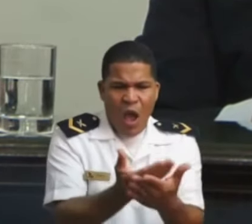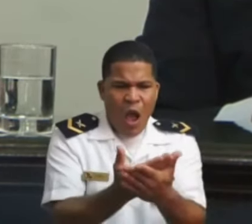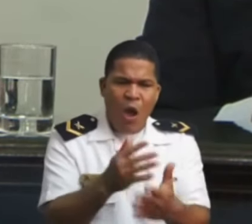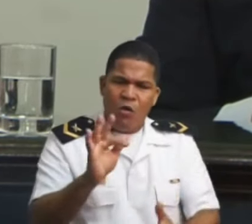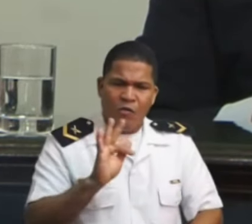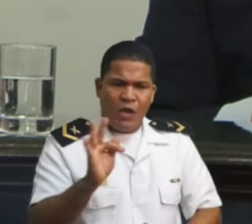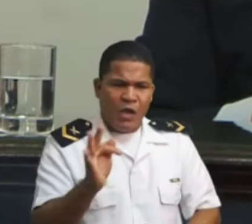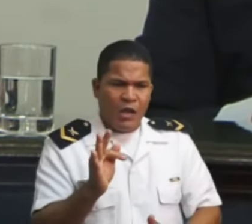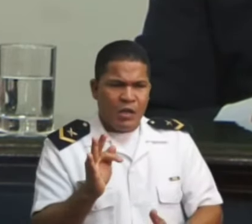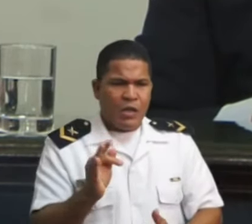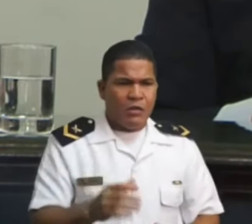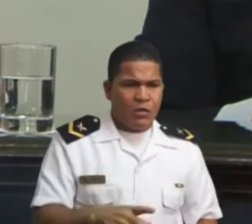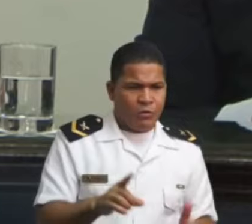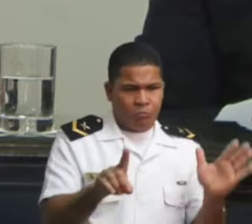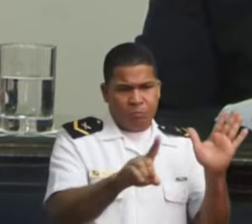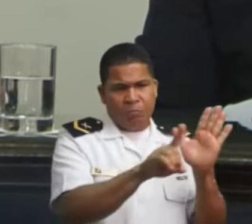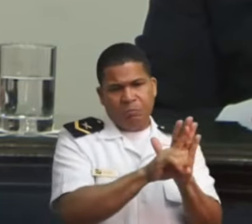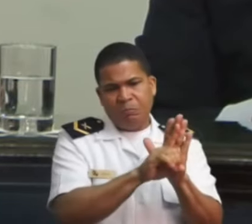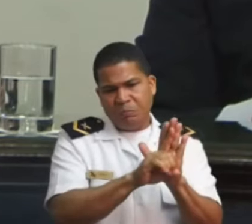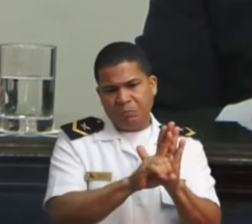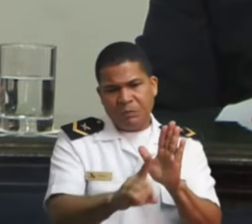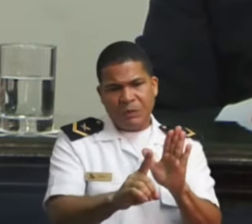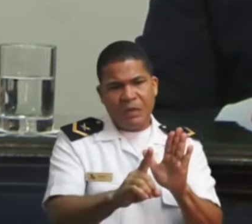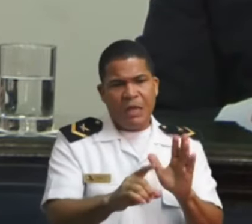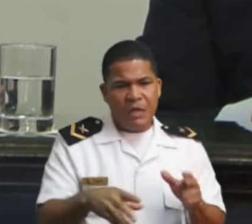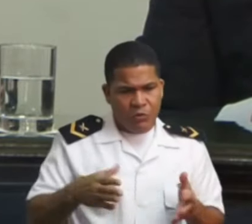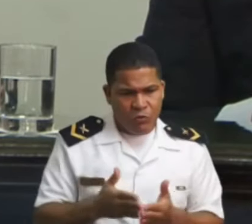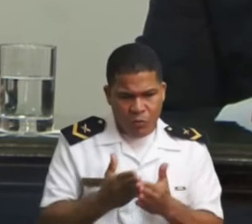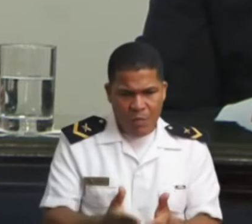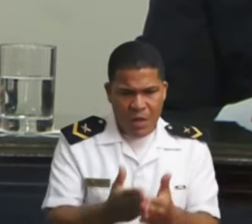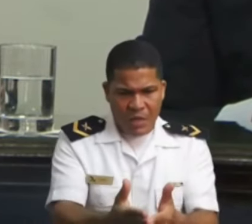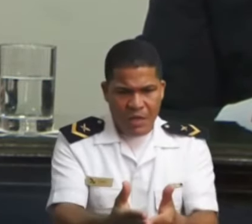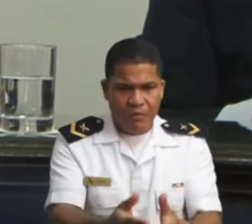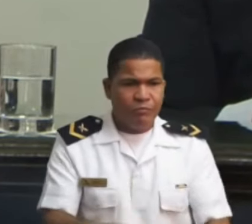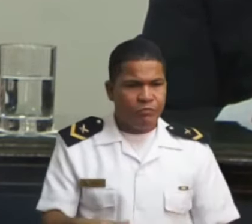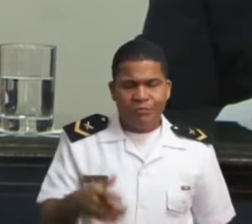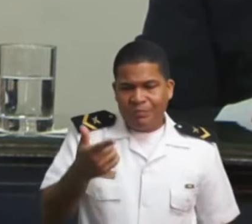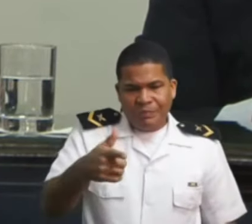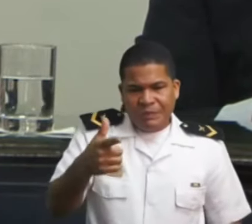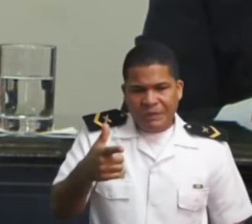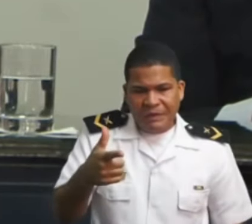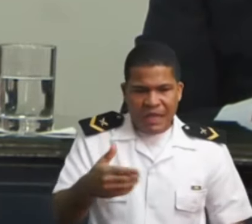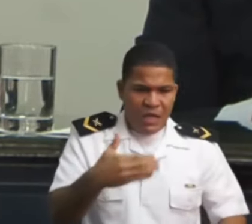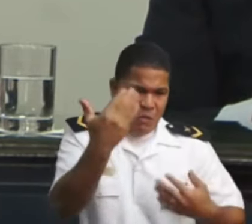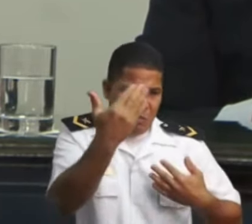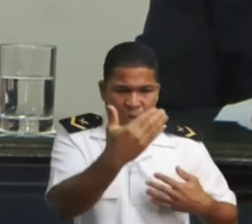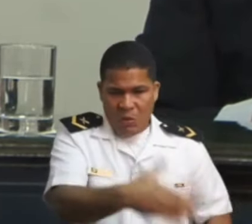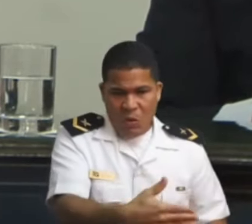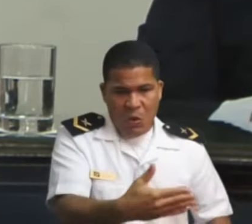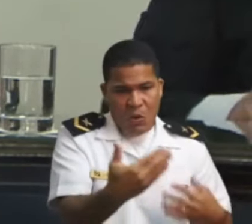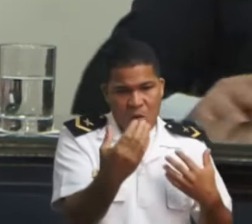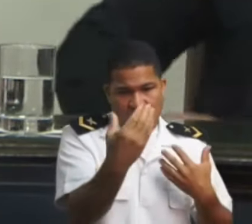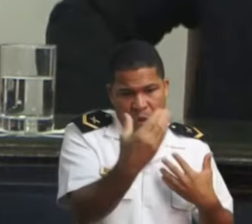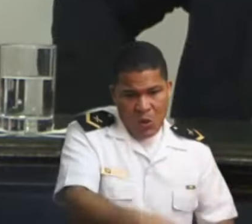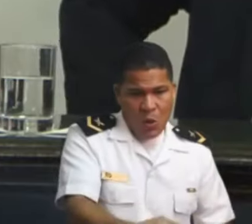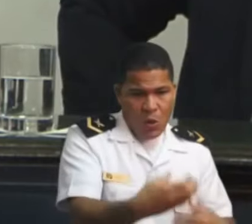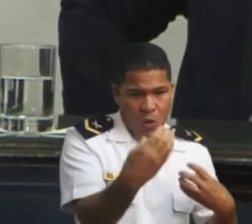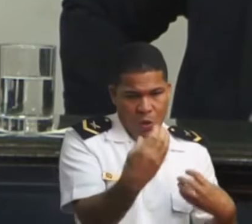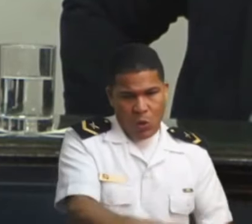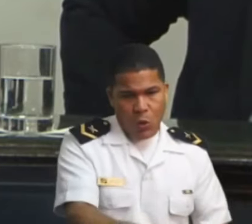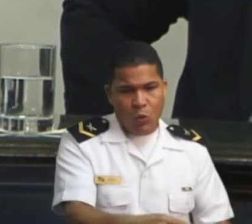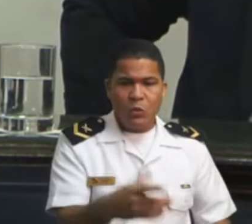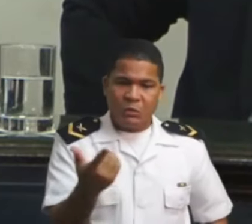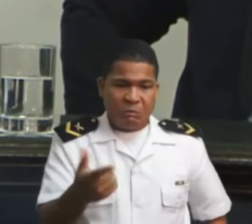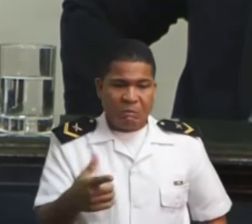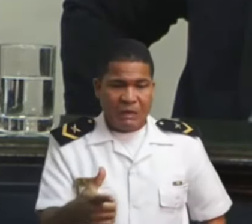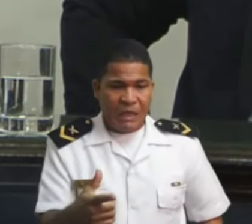de direito marítimo. Essa matéria não é exigida em concursos para magistratura, não se dá aula nas escolas